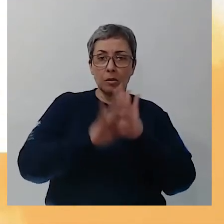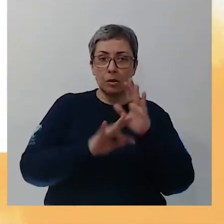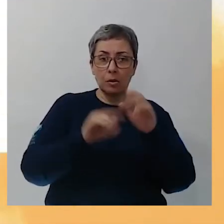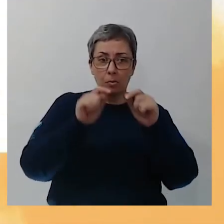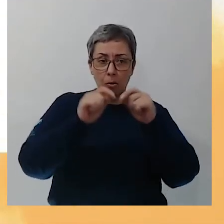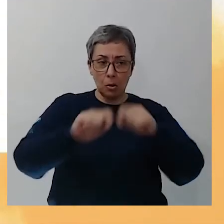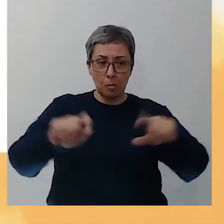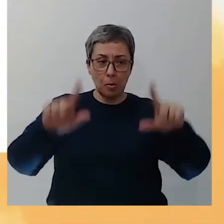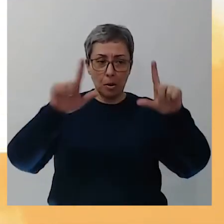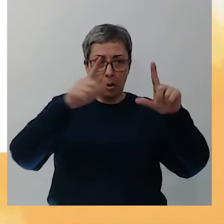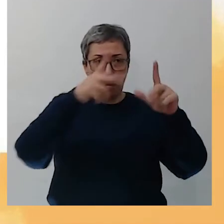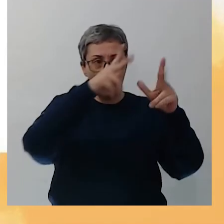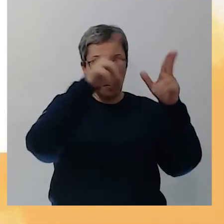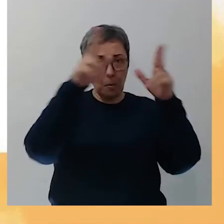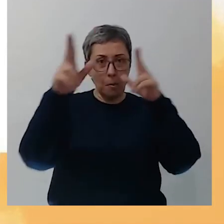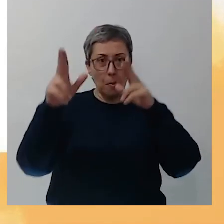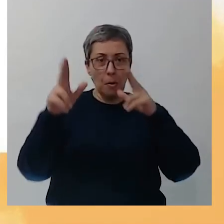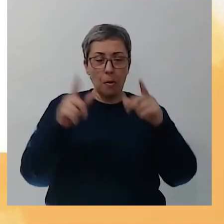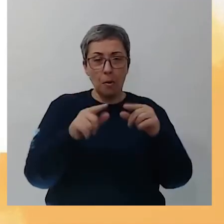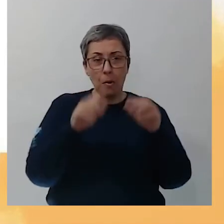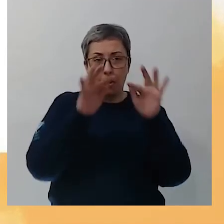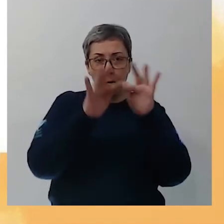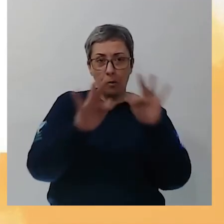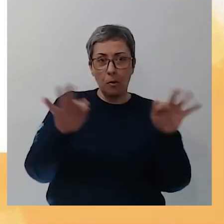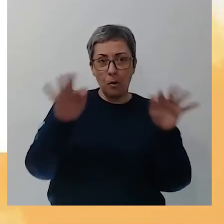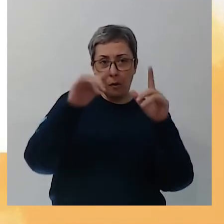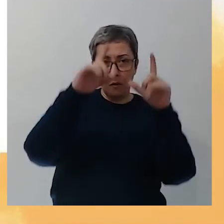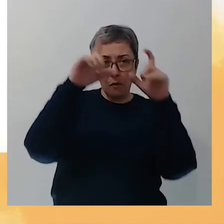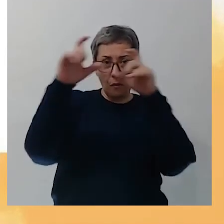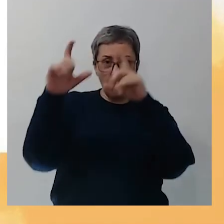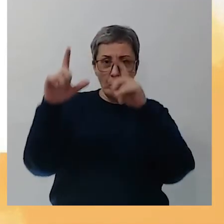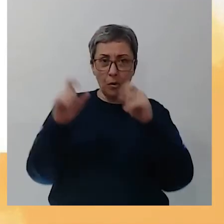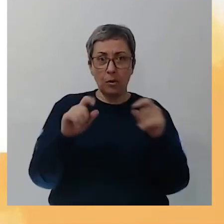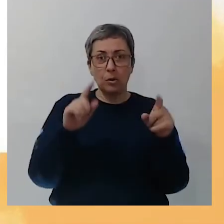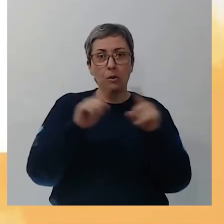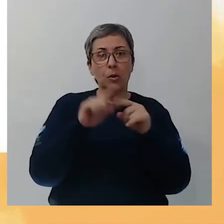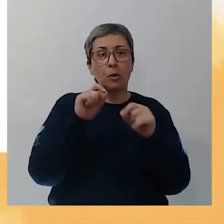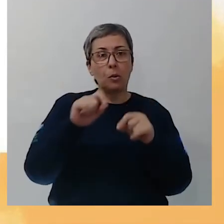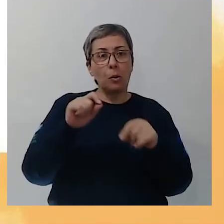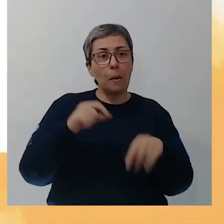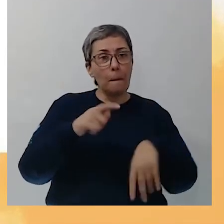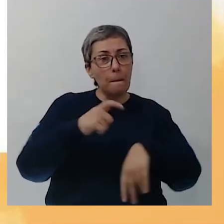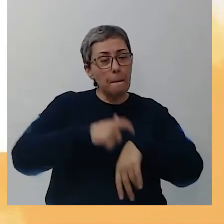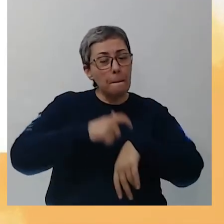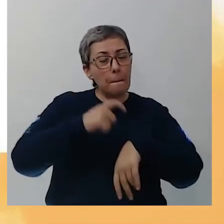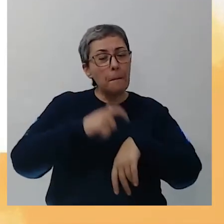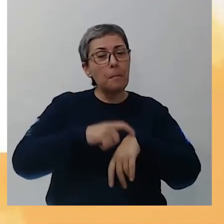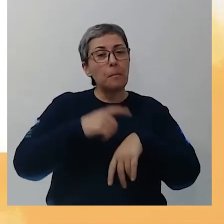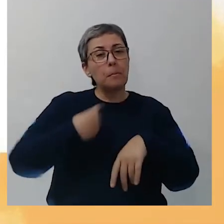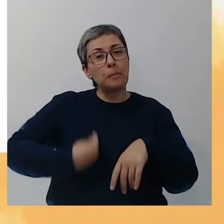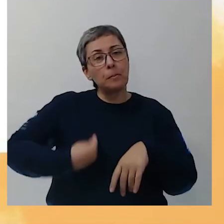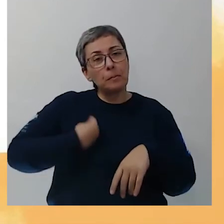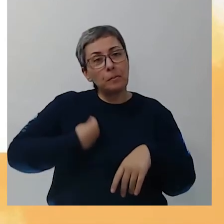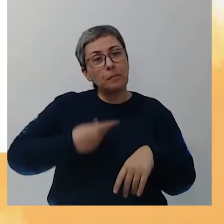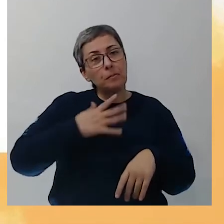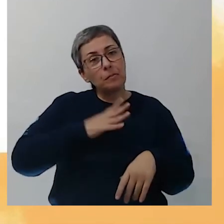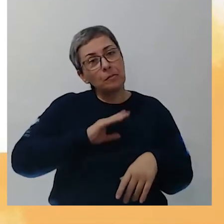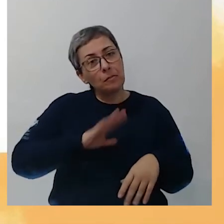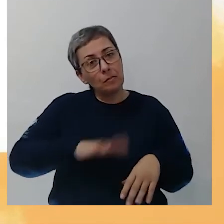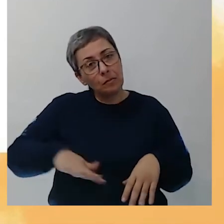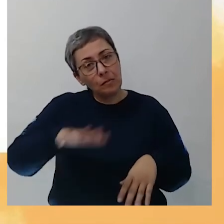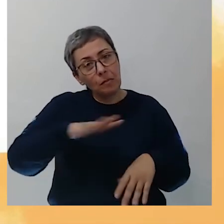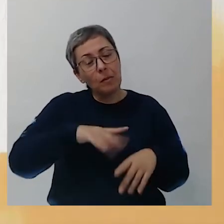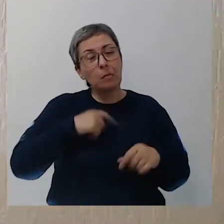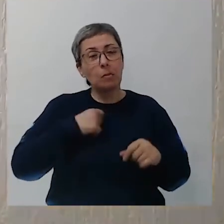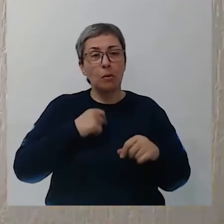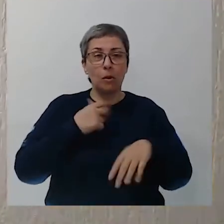Faça um pequeno painel com recortes, fotos ou frases que representem esses momentos aí, esses espaços e esses momentos aí, na